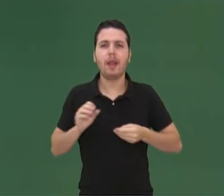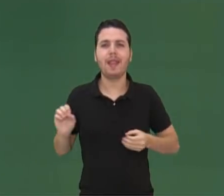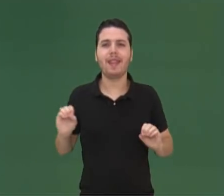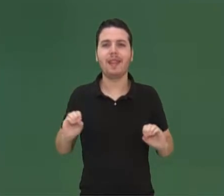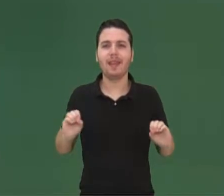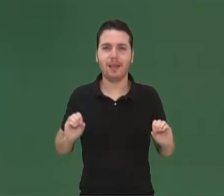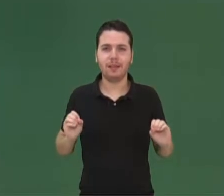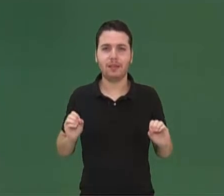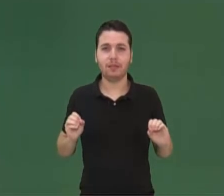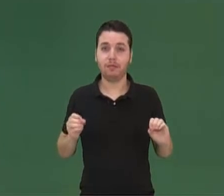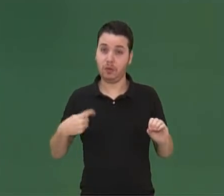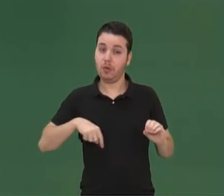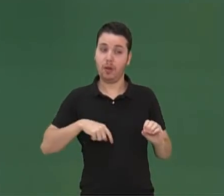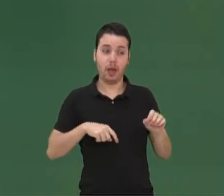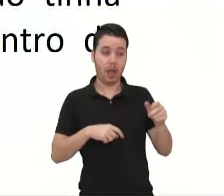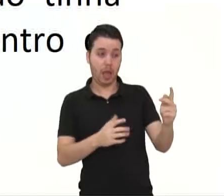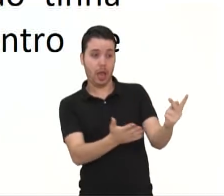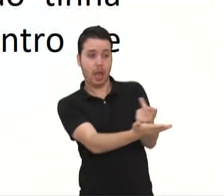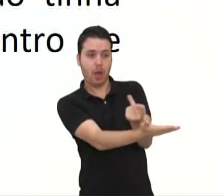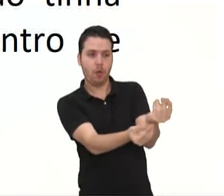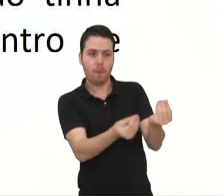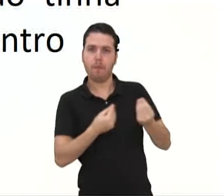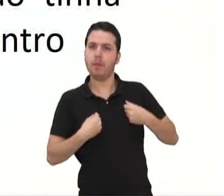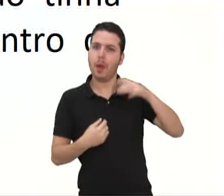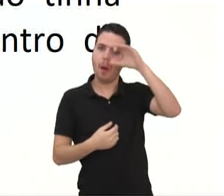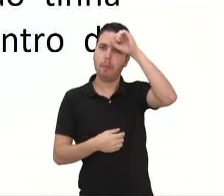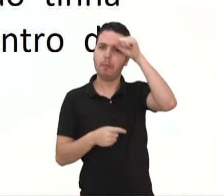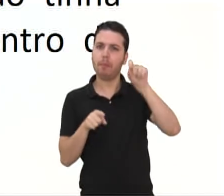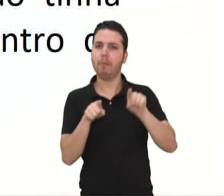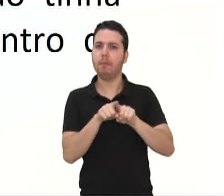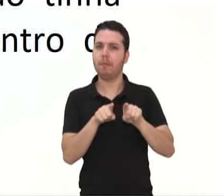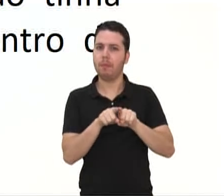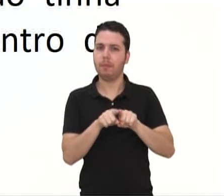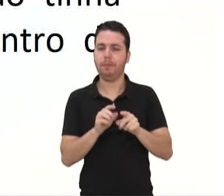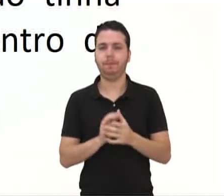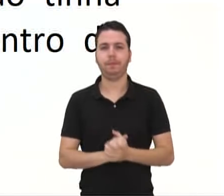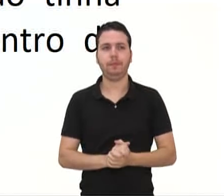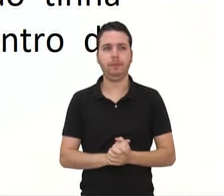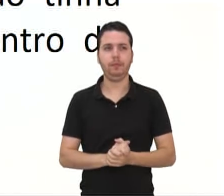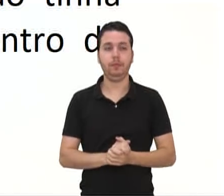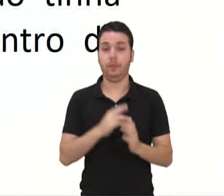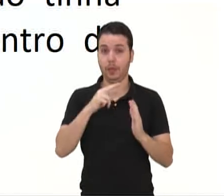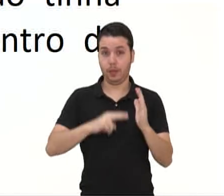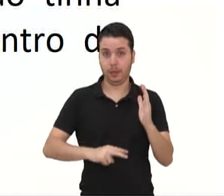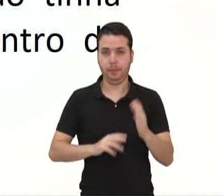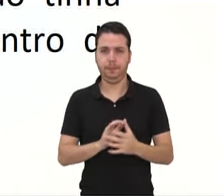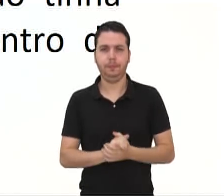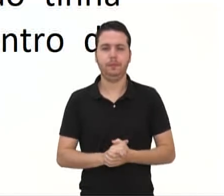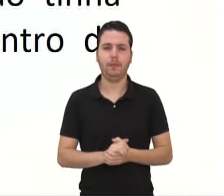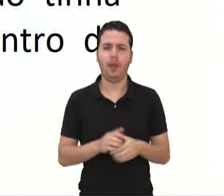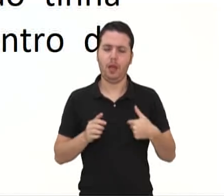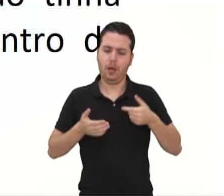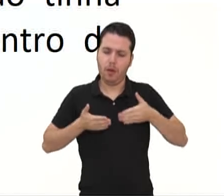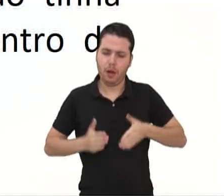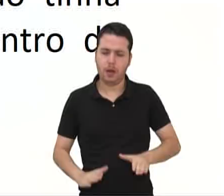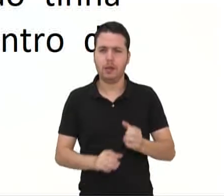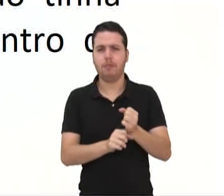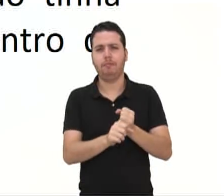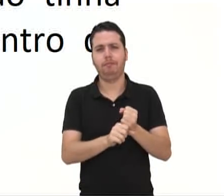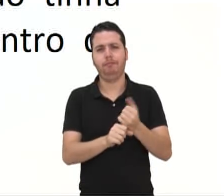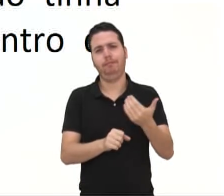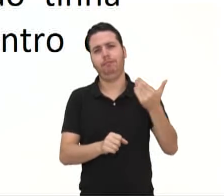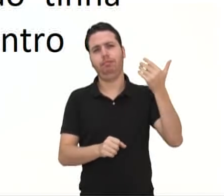dos outros? Vamos ler. Eu nasci faz muito tempo, no dia 15